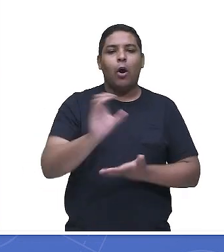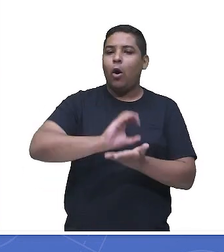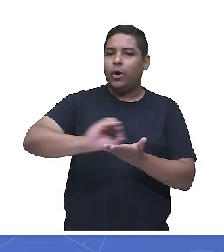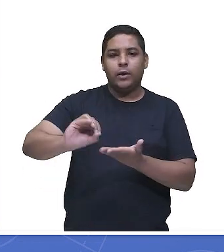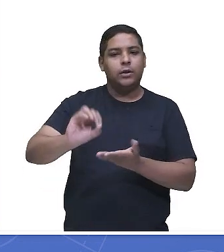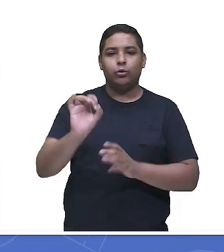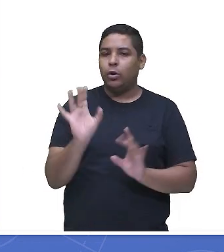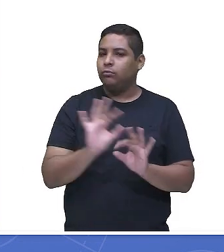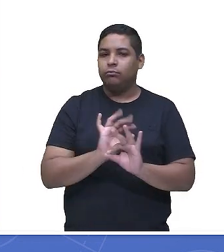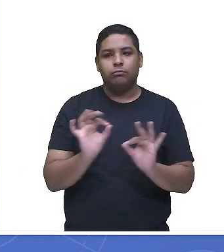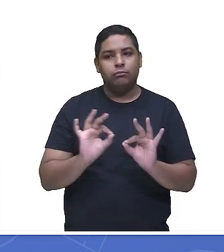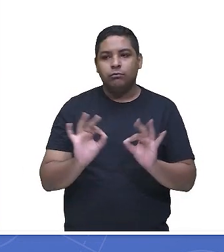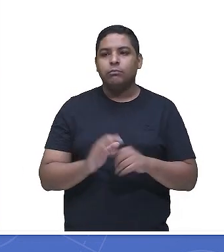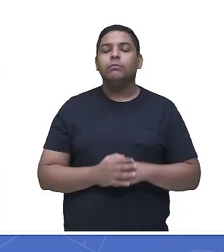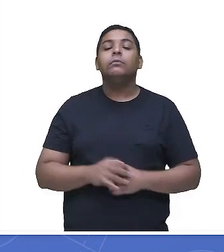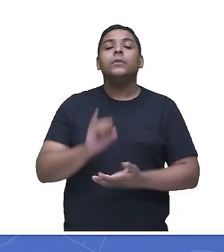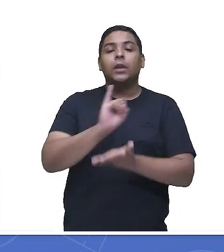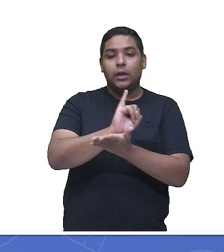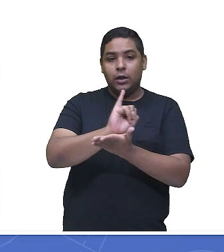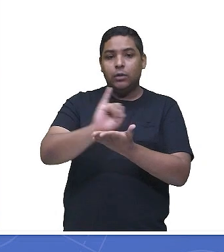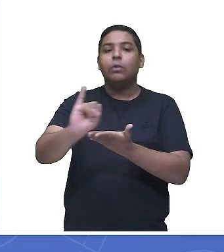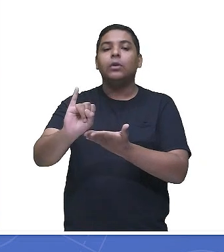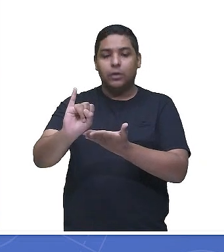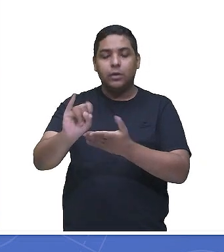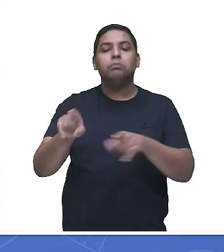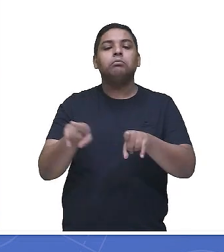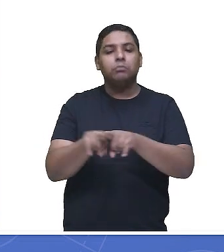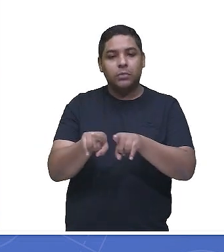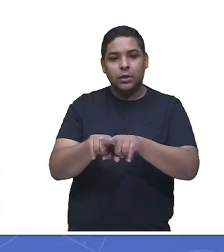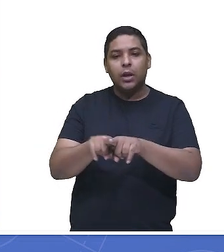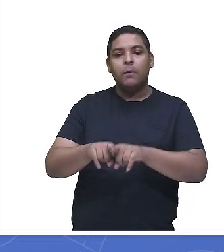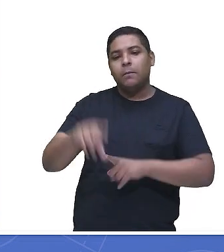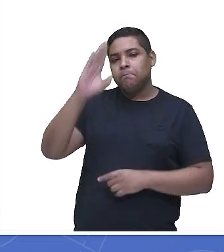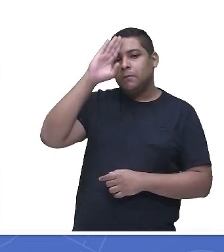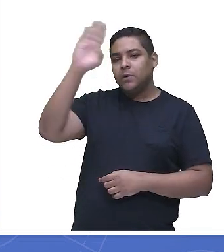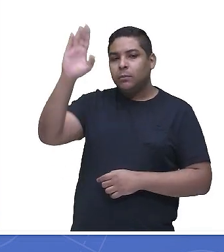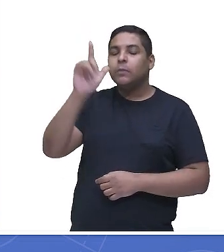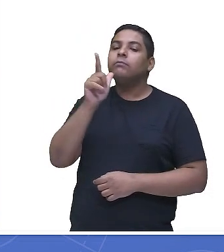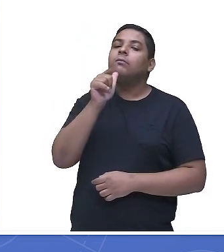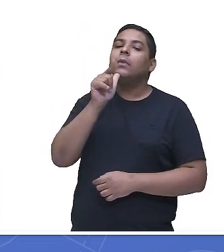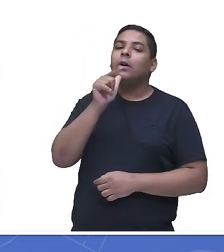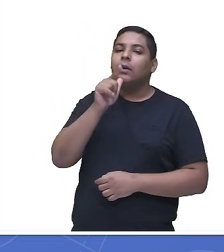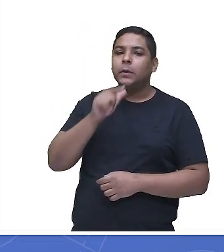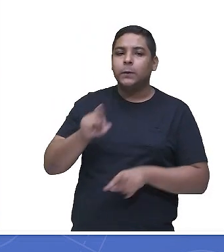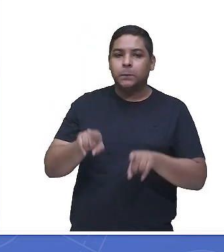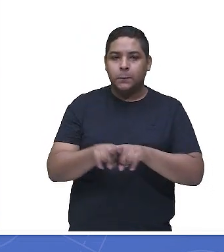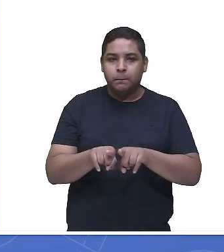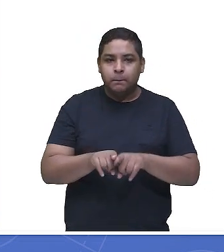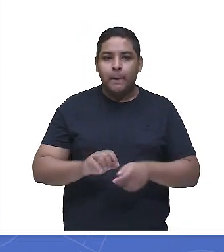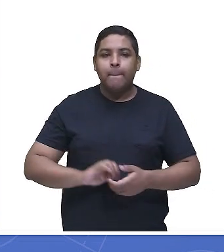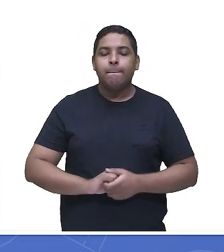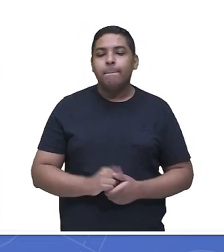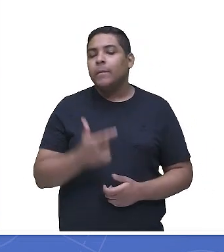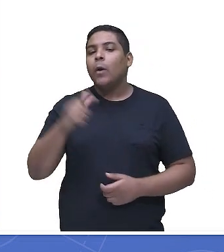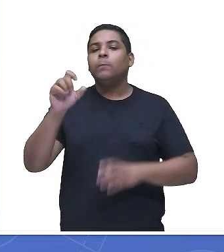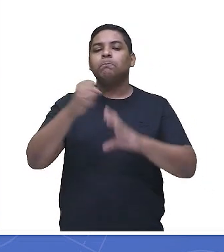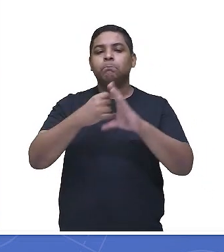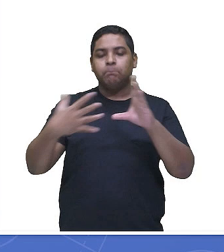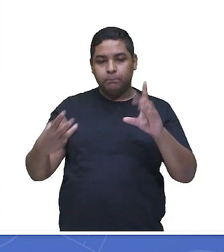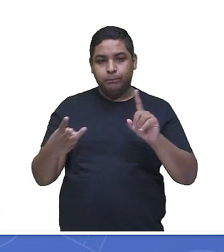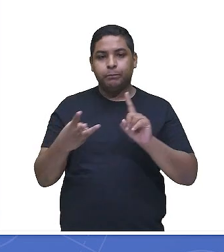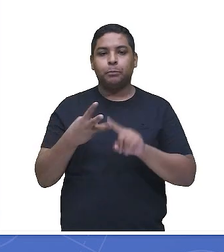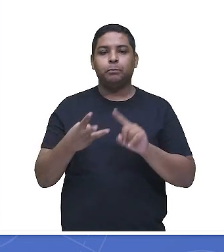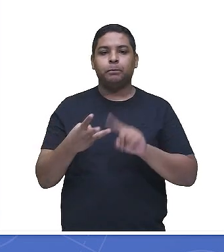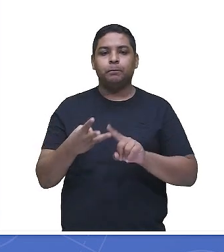substâncias inorgânicas, principalmente aí a água. Outra característica dos seres vivos, que eu quero que você preste bastante